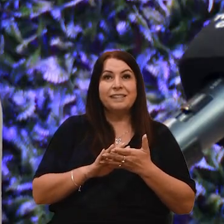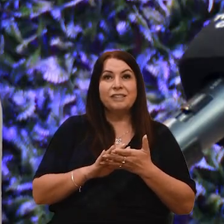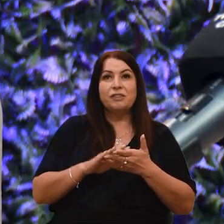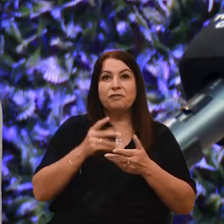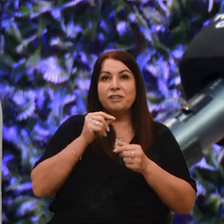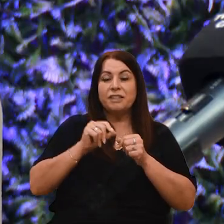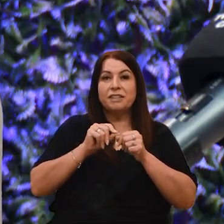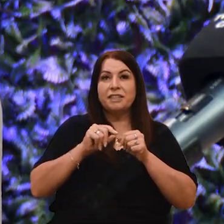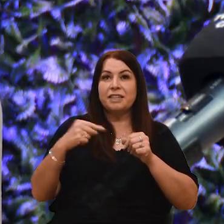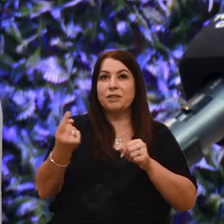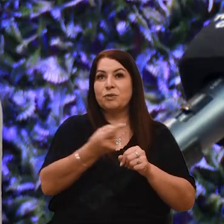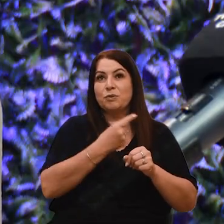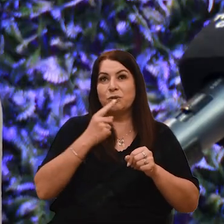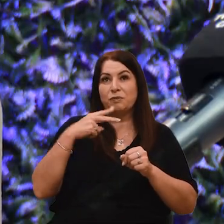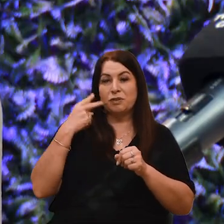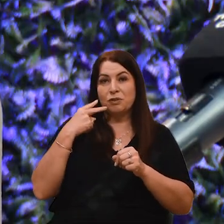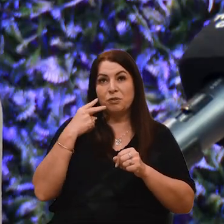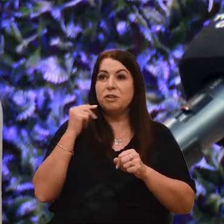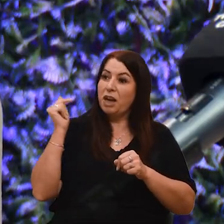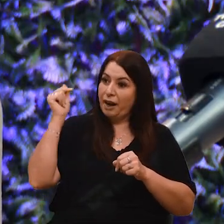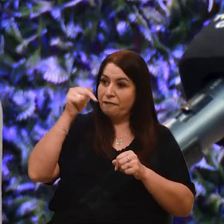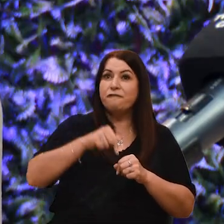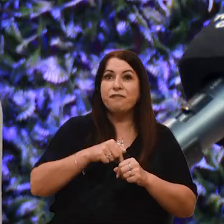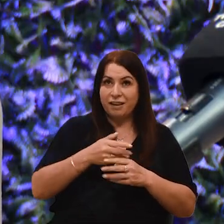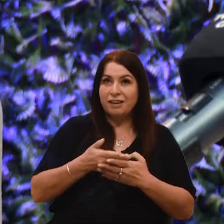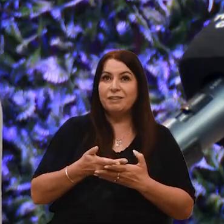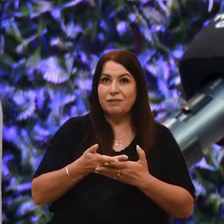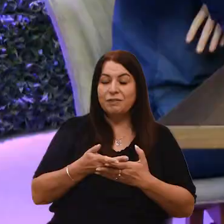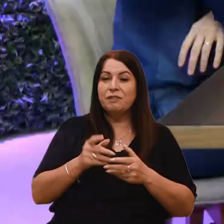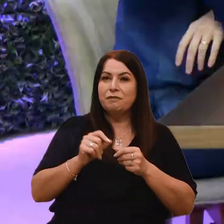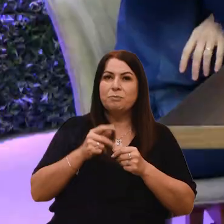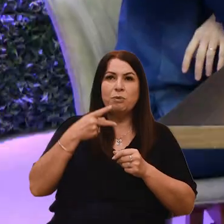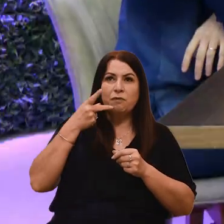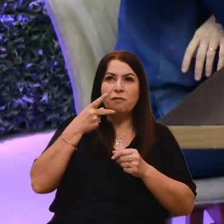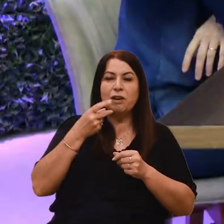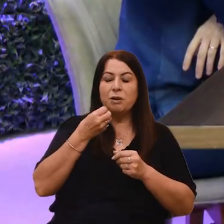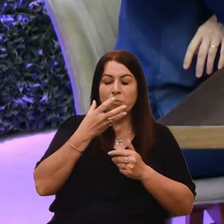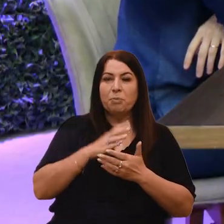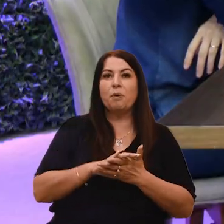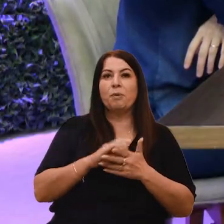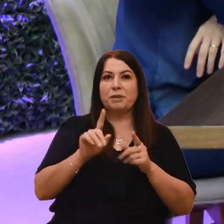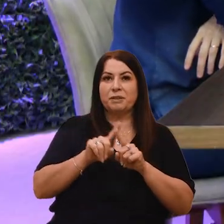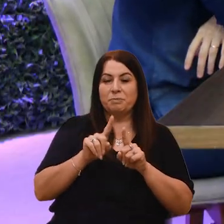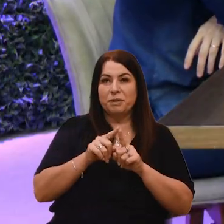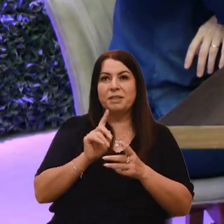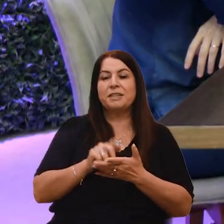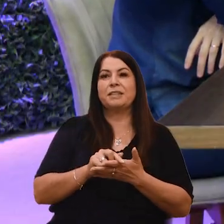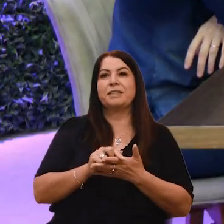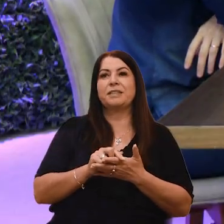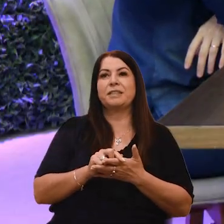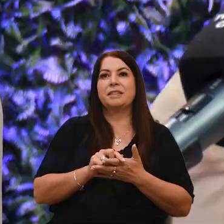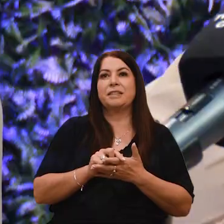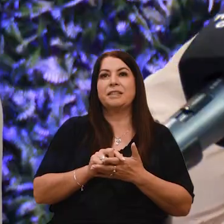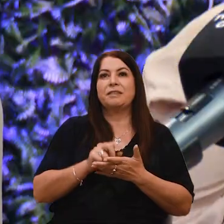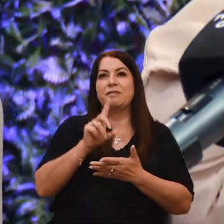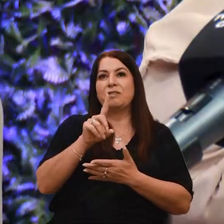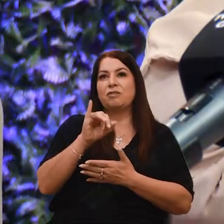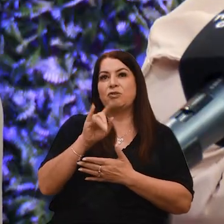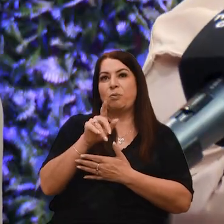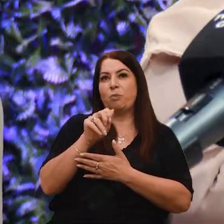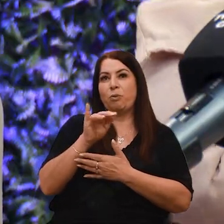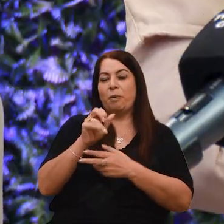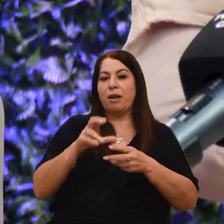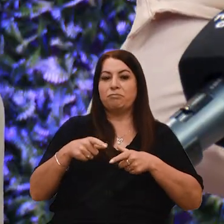fazer a diplomação para os vereadores. E ela veio fez uma fala muito boa também, né? Veio diplomar